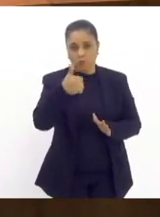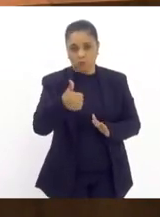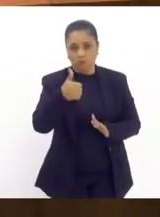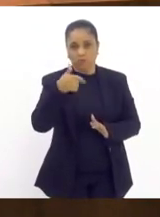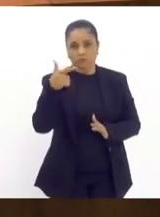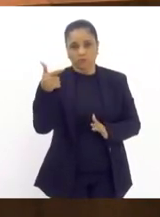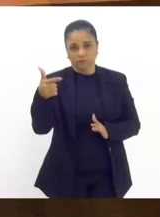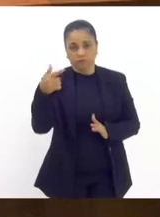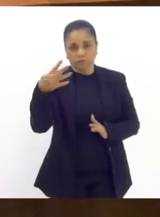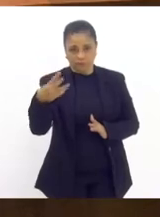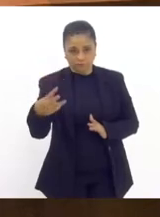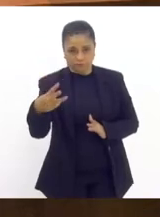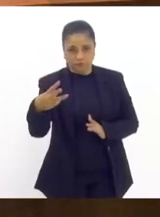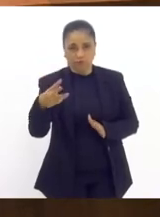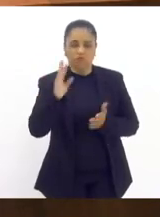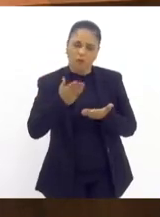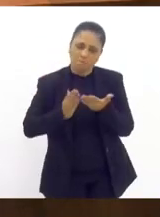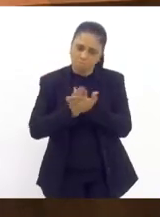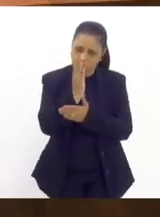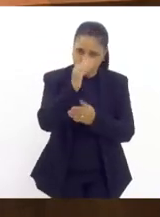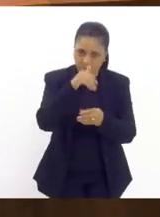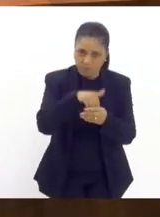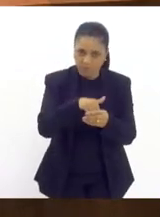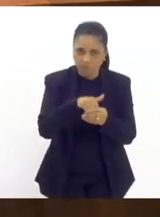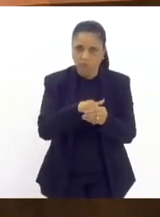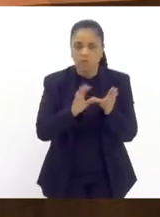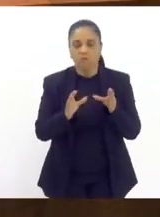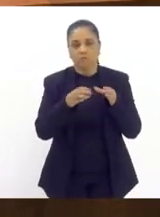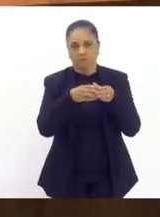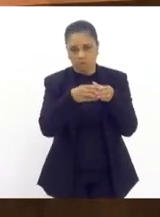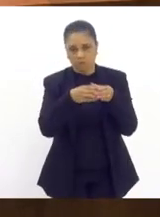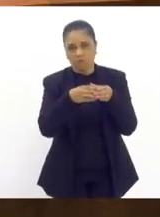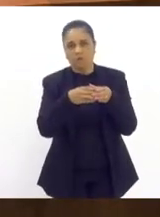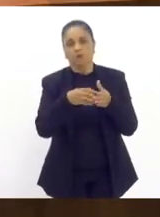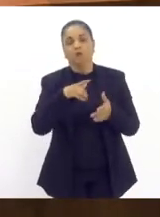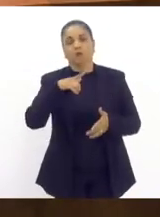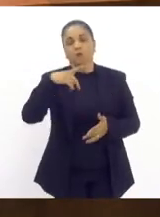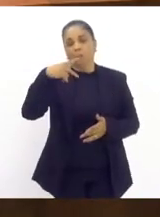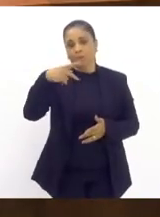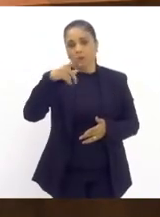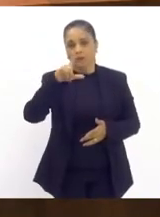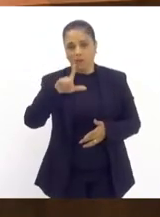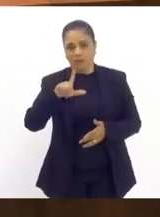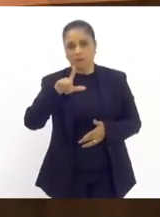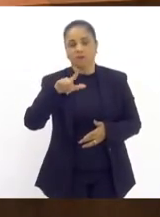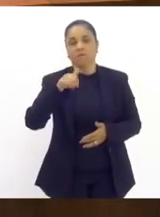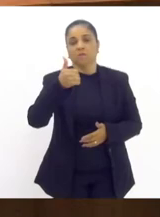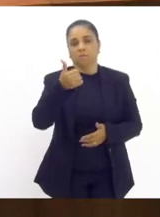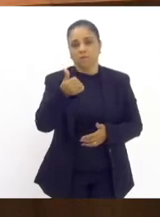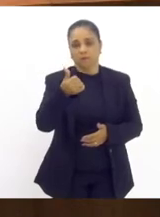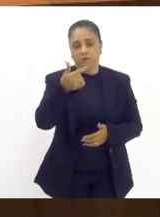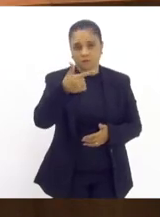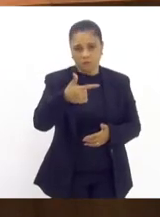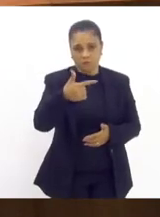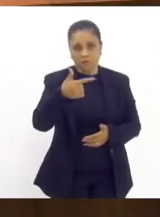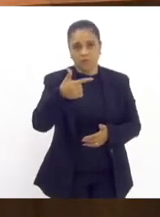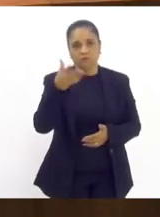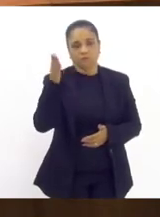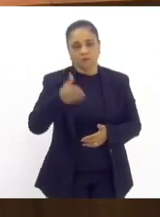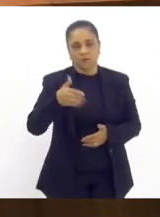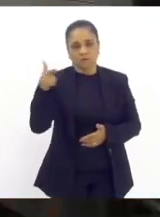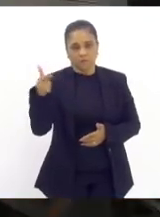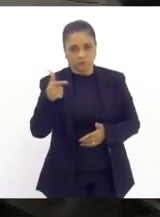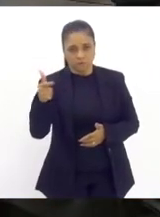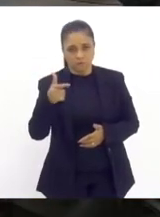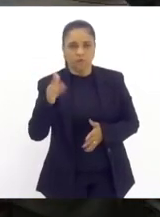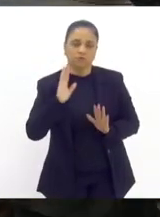que já passou já tramitou na comissão pertinente e o PL 6392 de 22 pedi a inclusão na ordem do dia